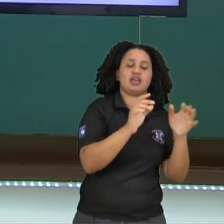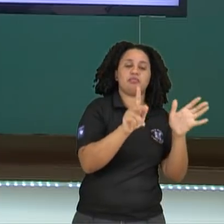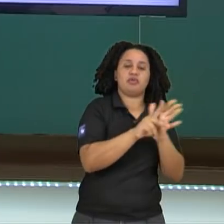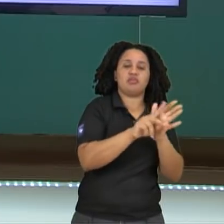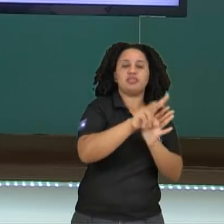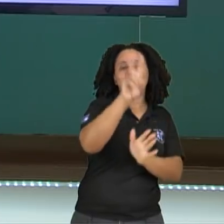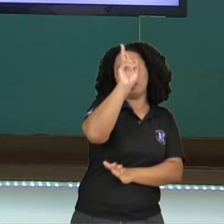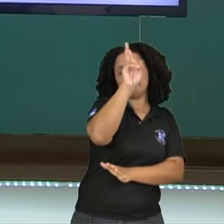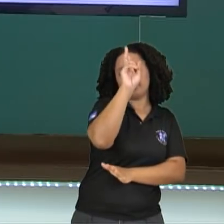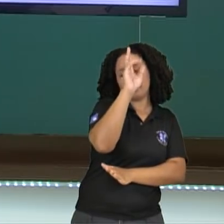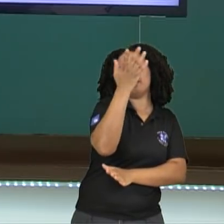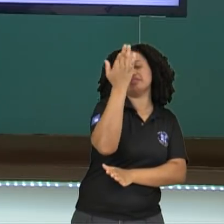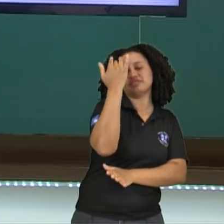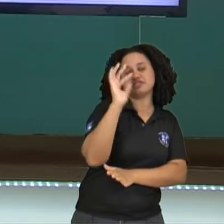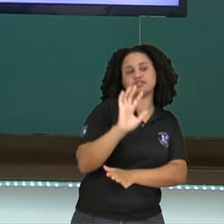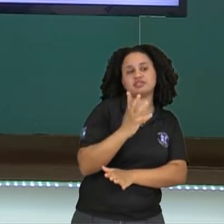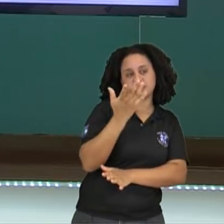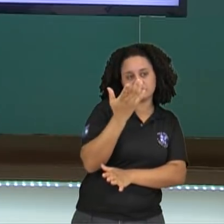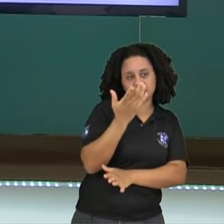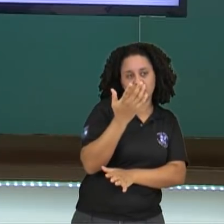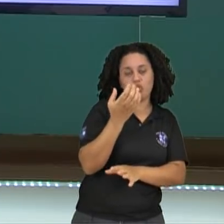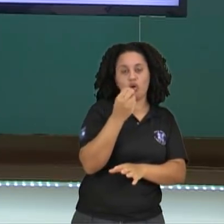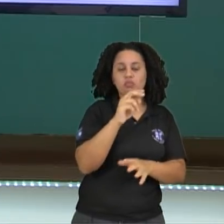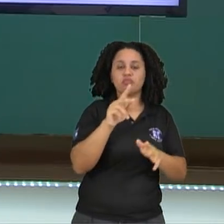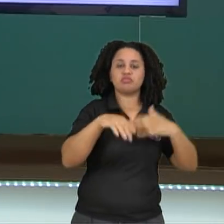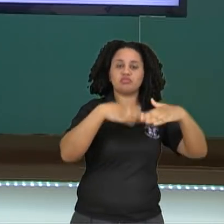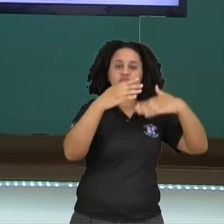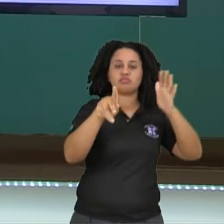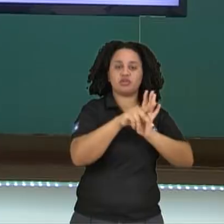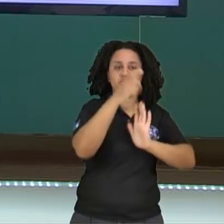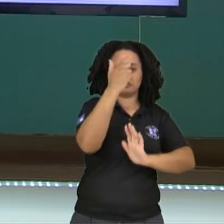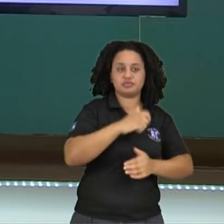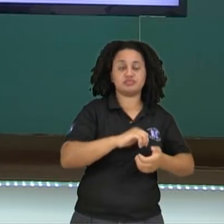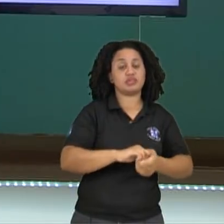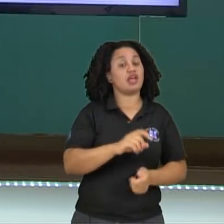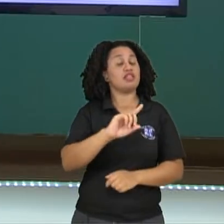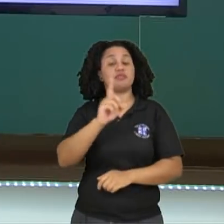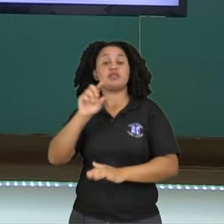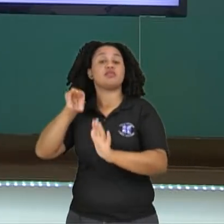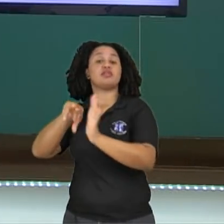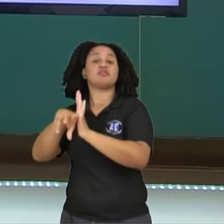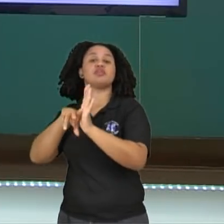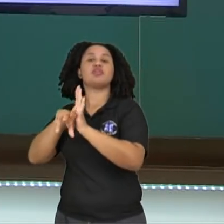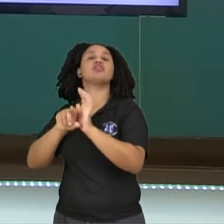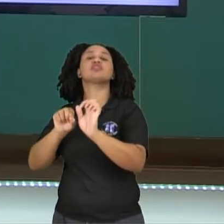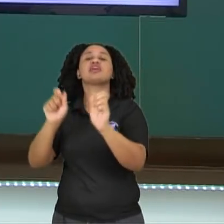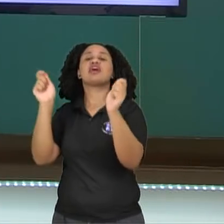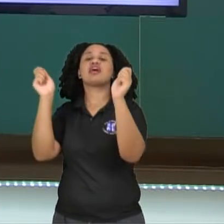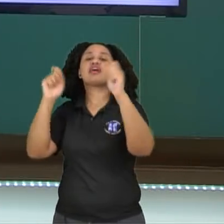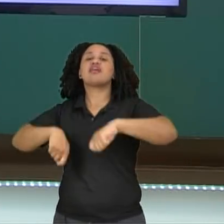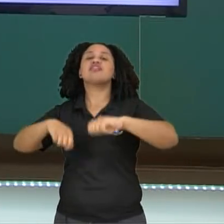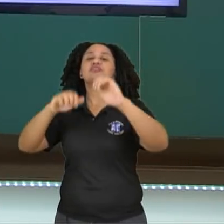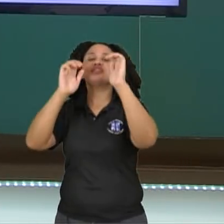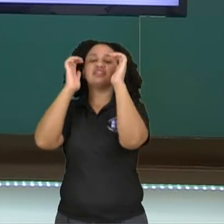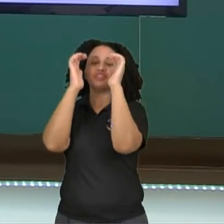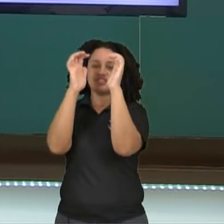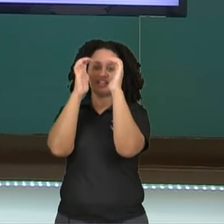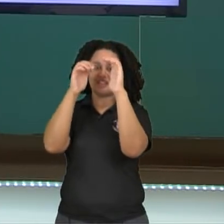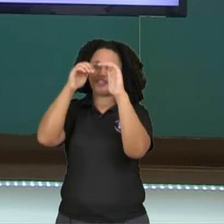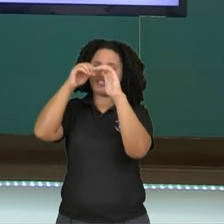lembranças, ou uma das funções mentais do indivíduo, e nem biológica, a capacidade cerebral de armazenar,